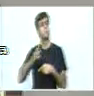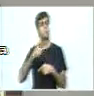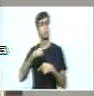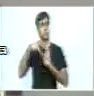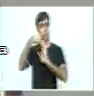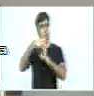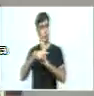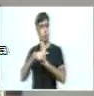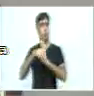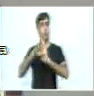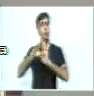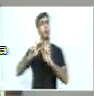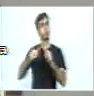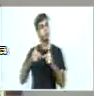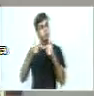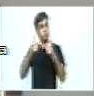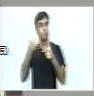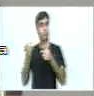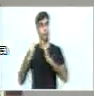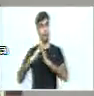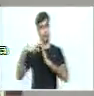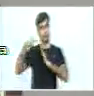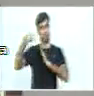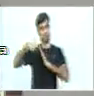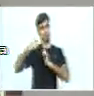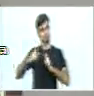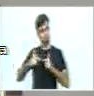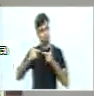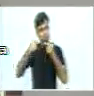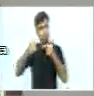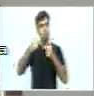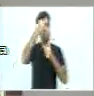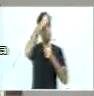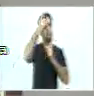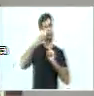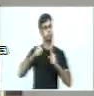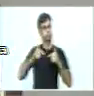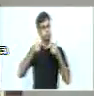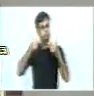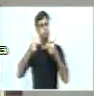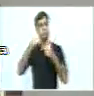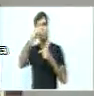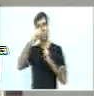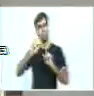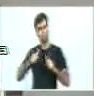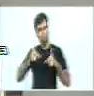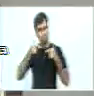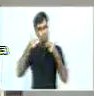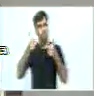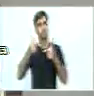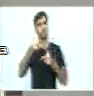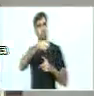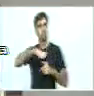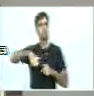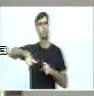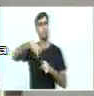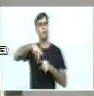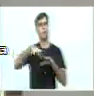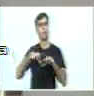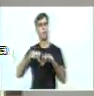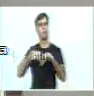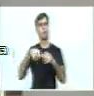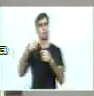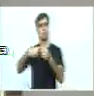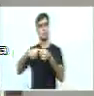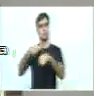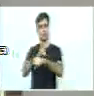projeto, e nós vamos lutar junto, né, a Câmara, o Poder Executivo, o Hospital, tudo para que a gente possa trazer o serviço de oncologia para o município